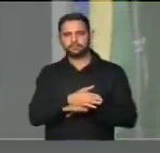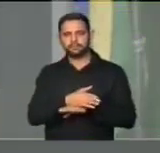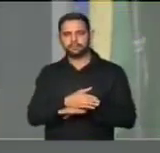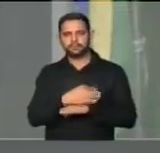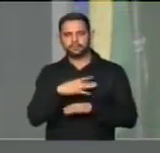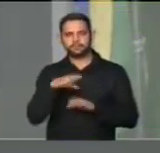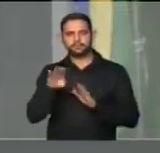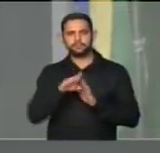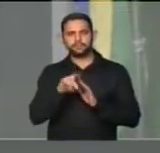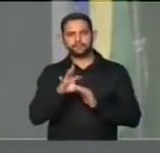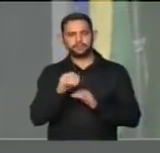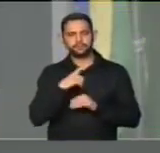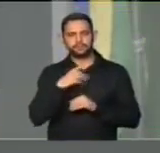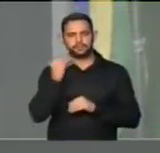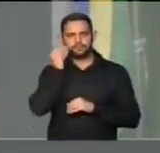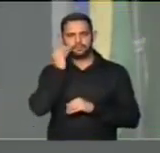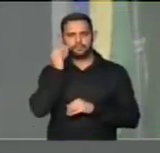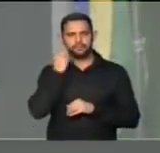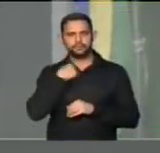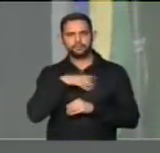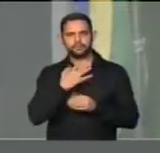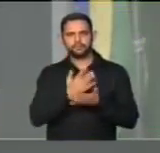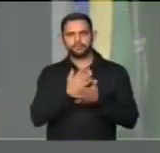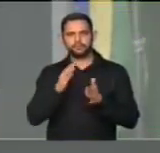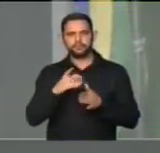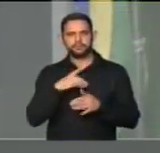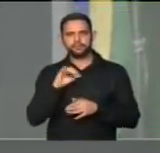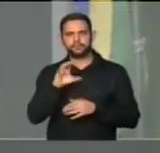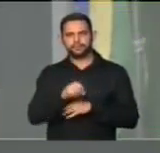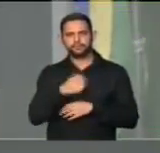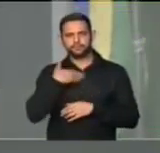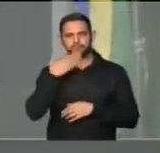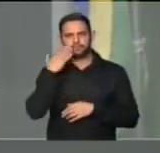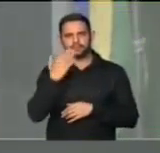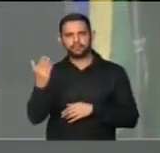suas providências e tentar estancar esse sequestro. Muito obrigado. Depois de Santa